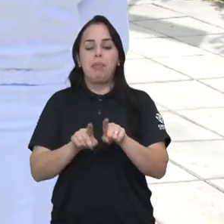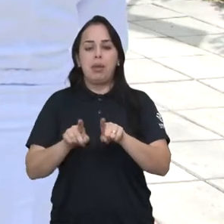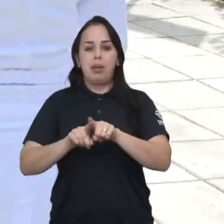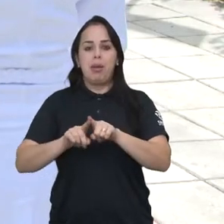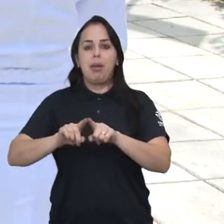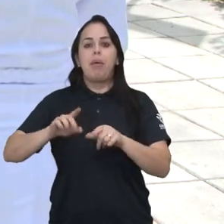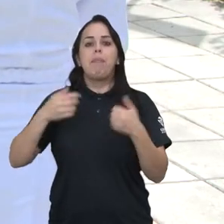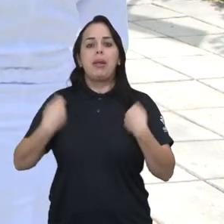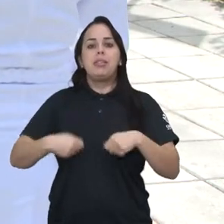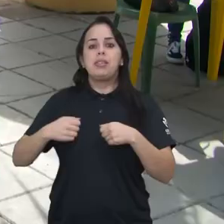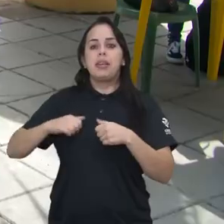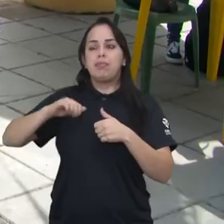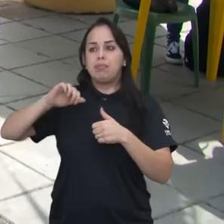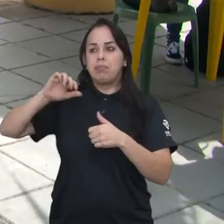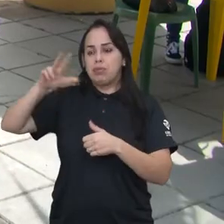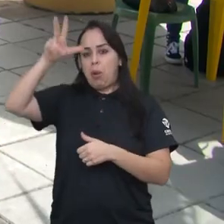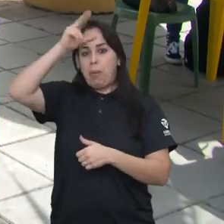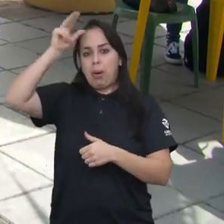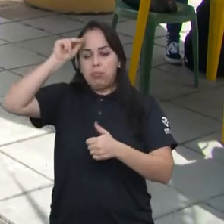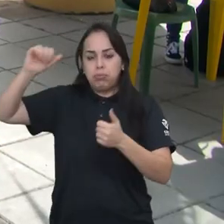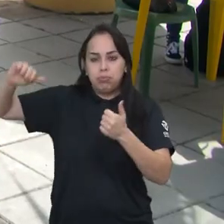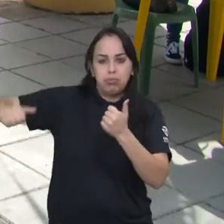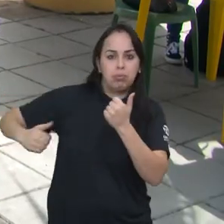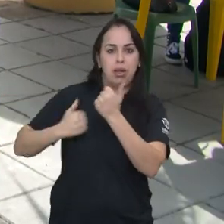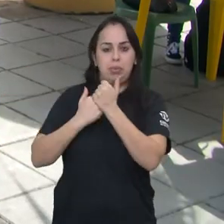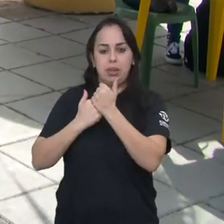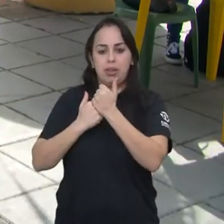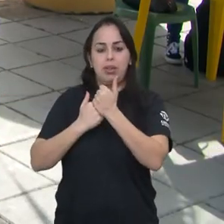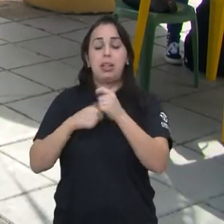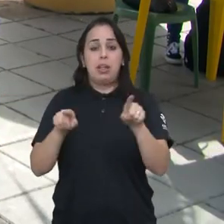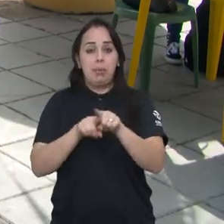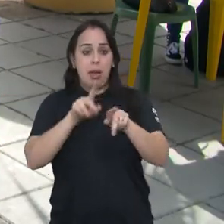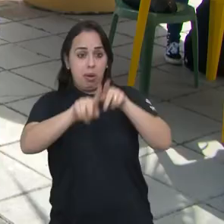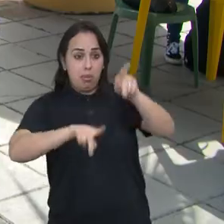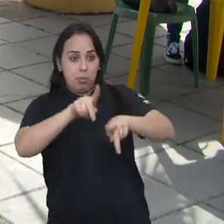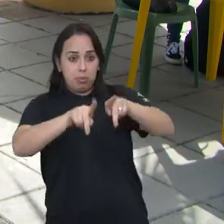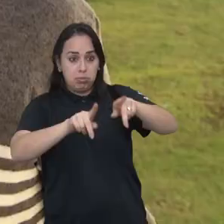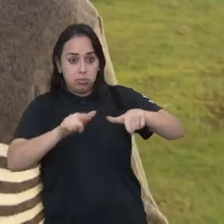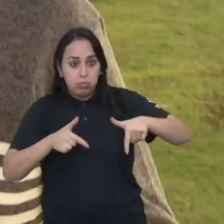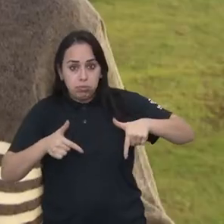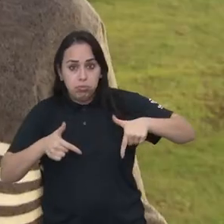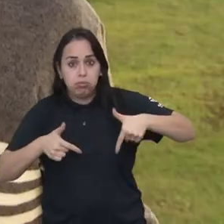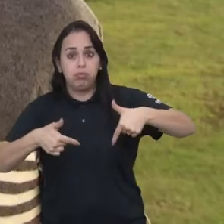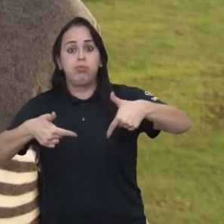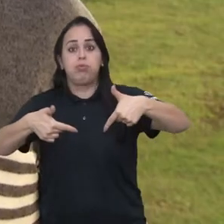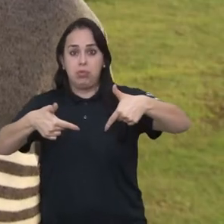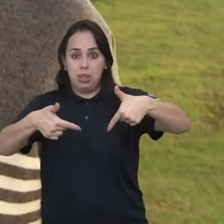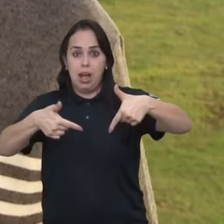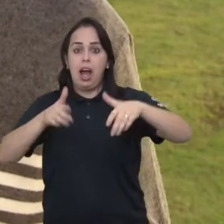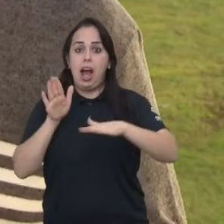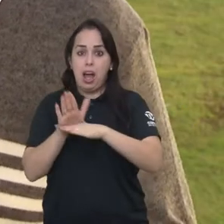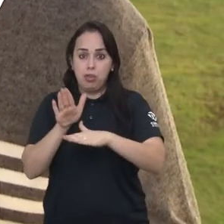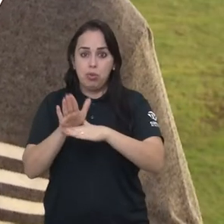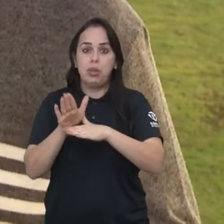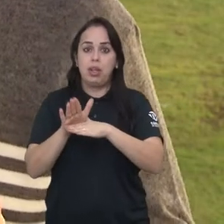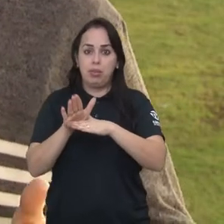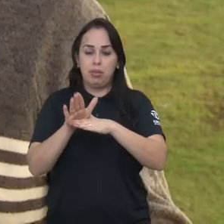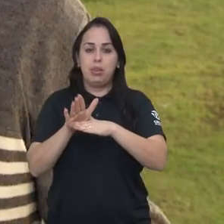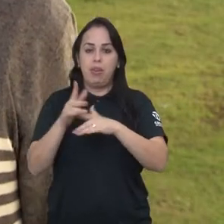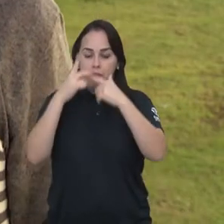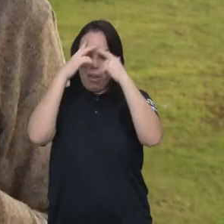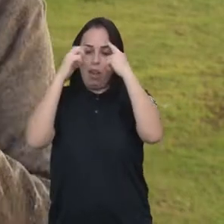receber o apoio do poder público para que toda a sociedade se mobiliza em prol da causa importantíssimo por você